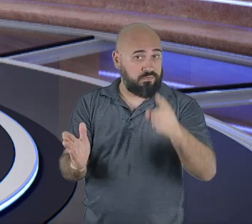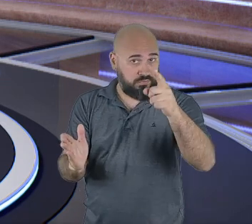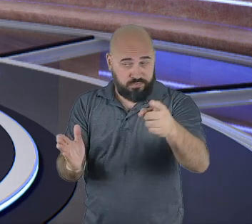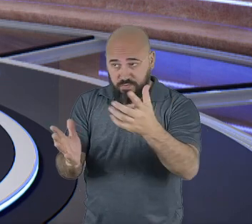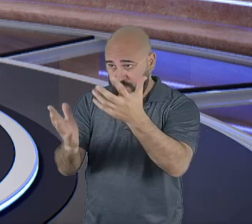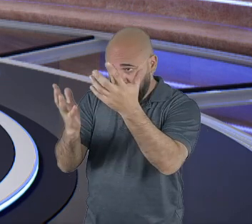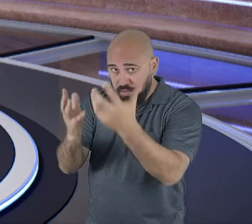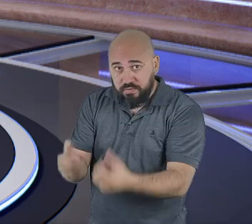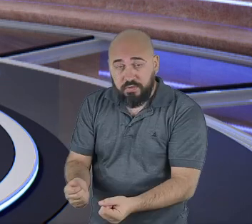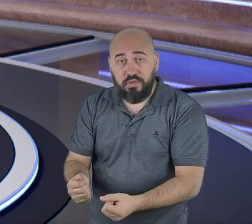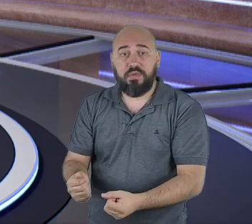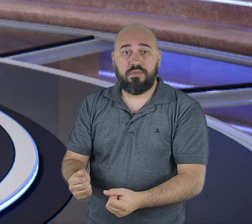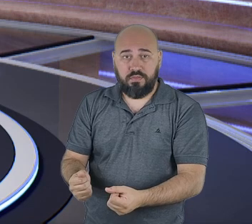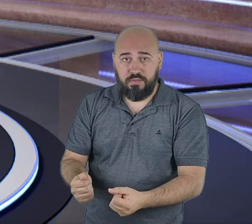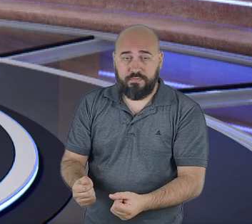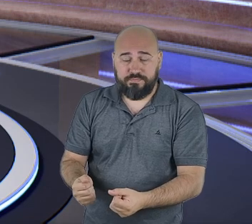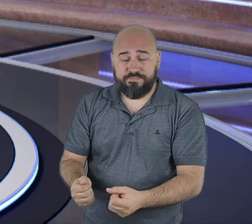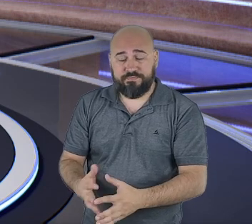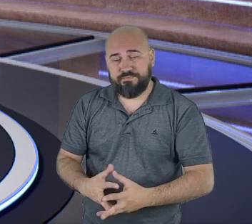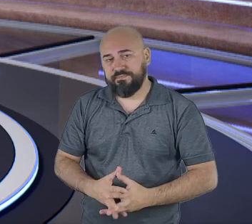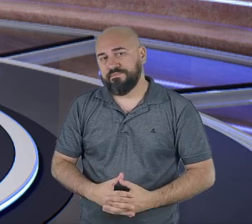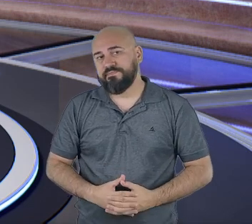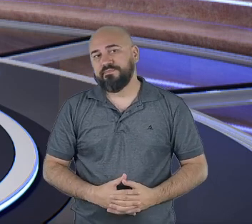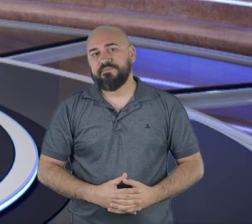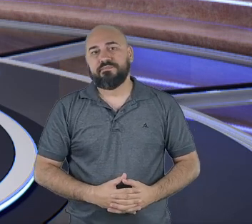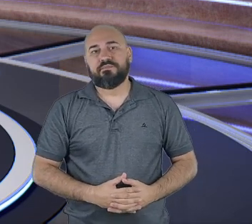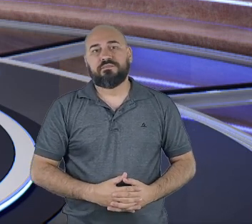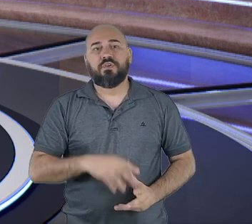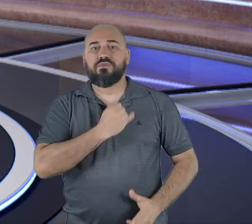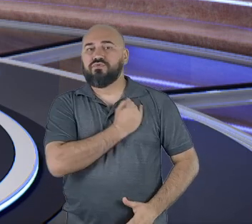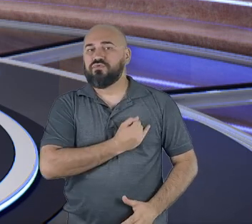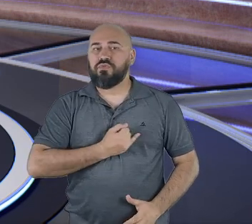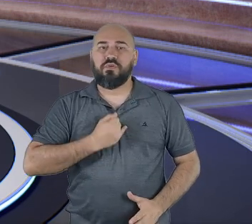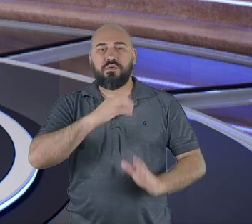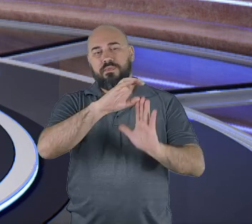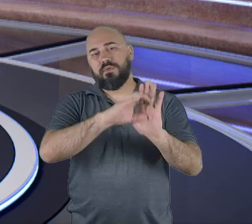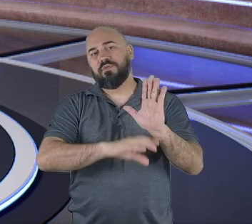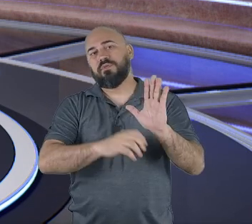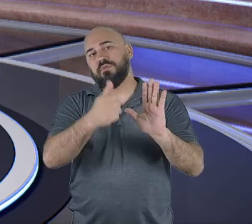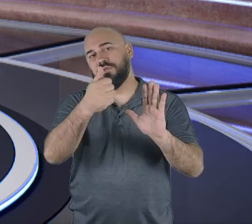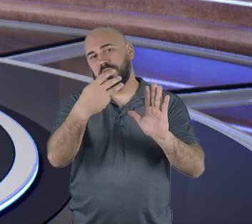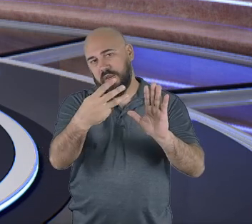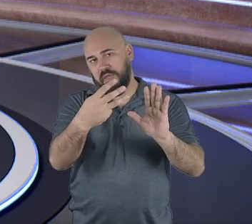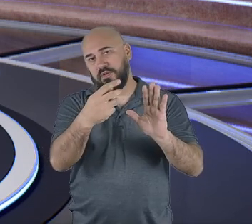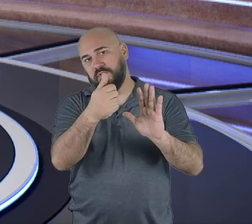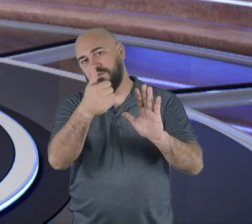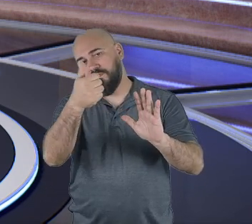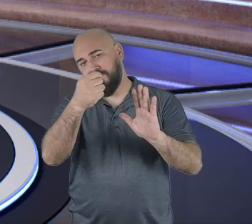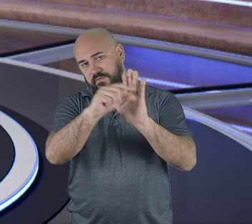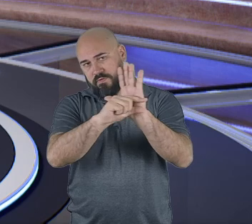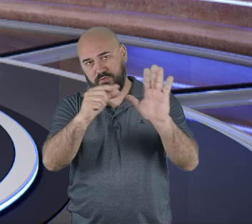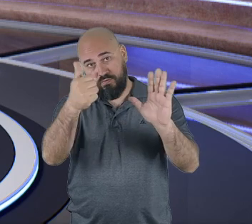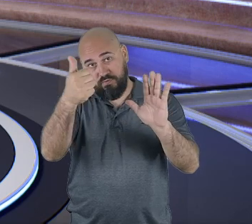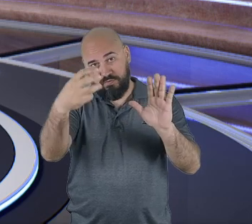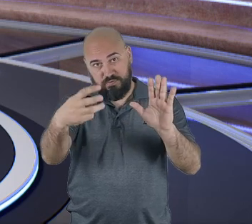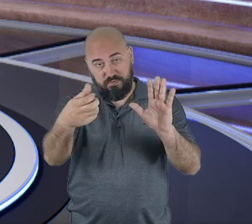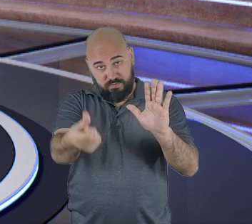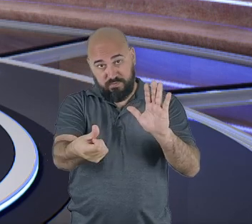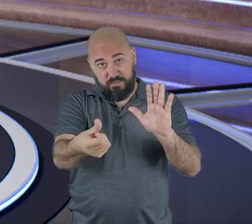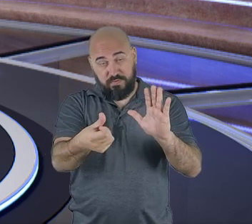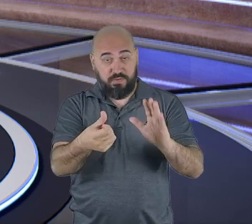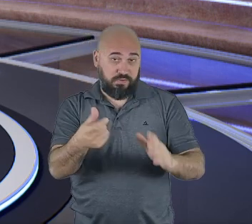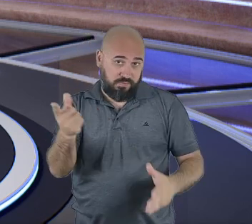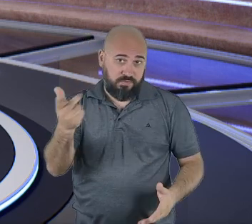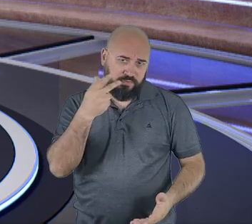você aceita o plano da salvação. Em João capítulo 3, versículo 16, o verso que nós já